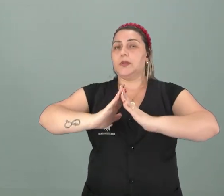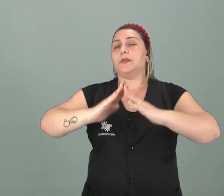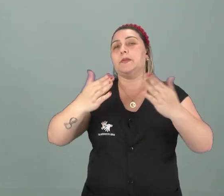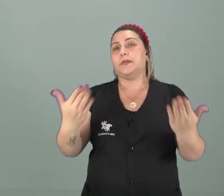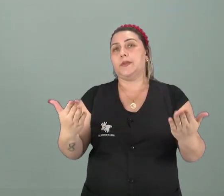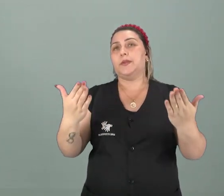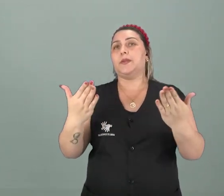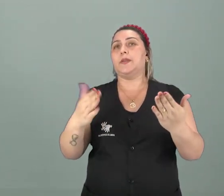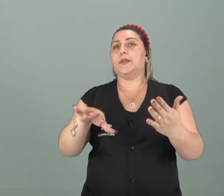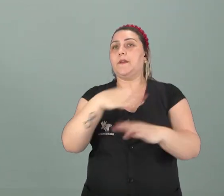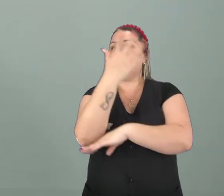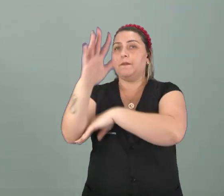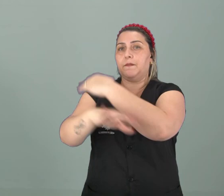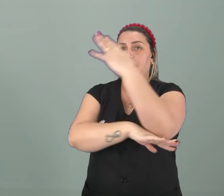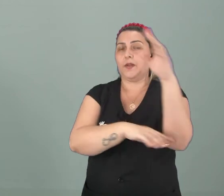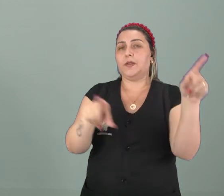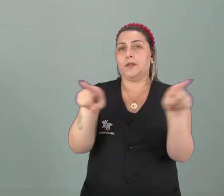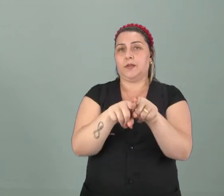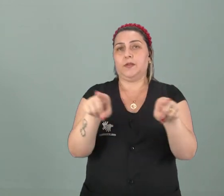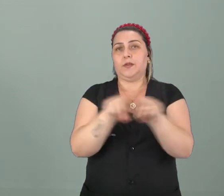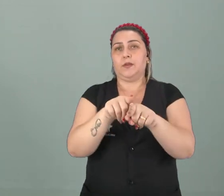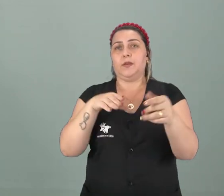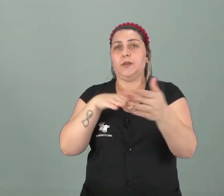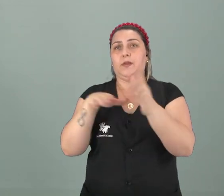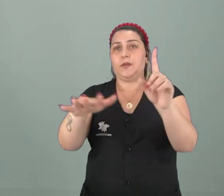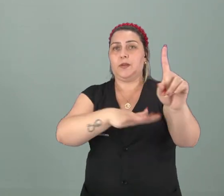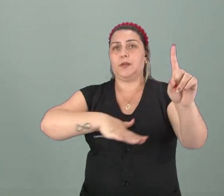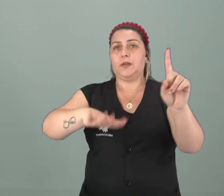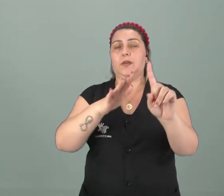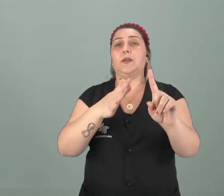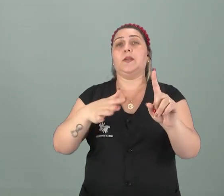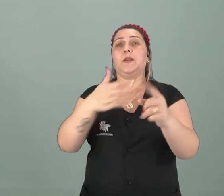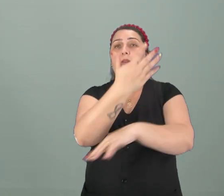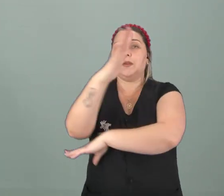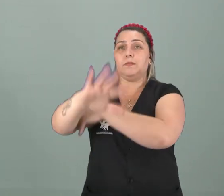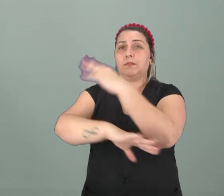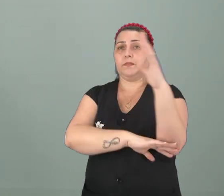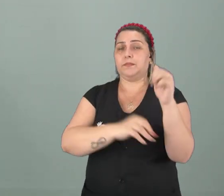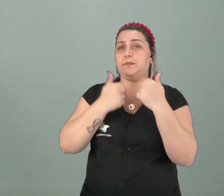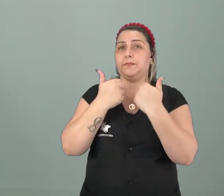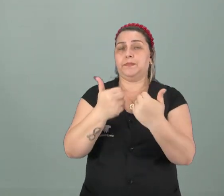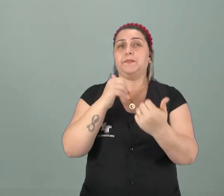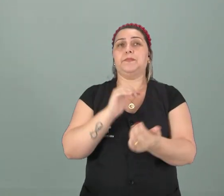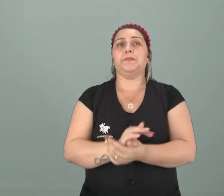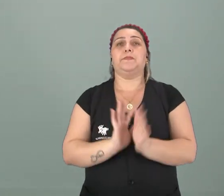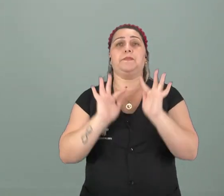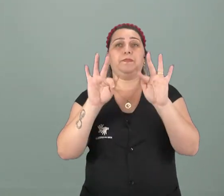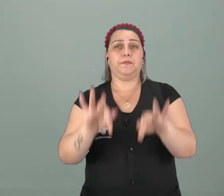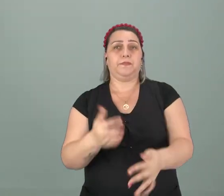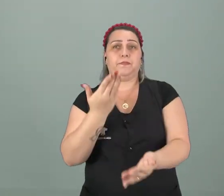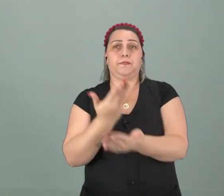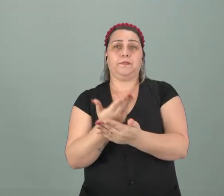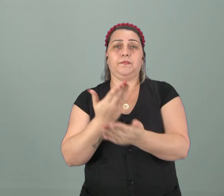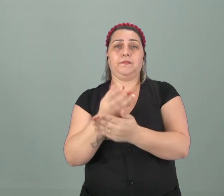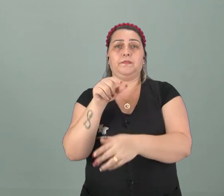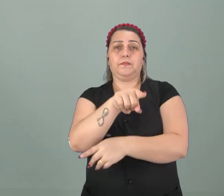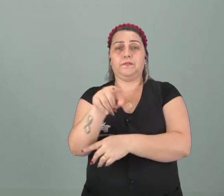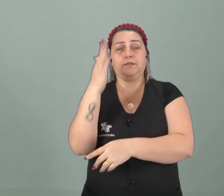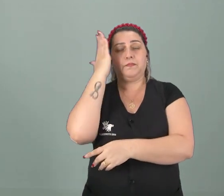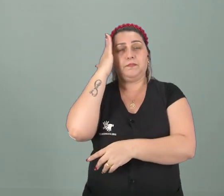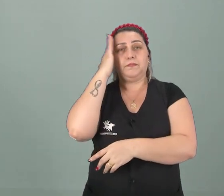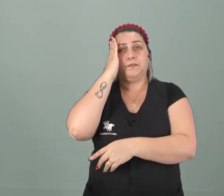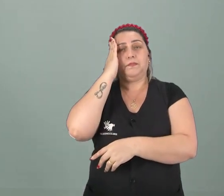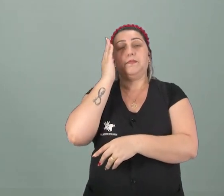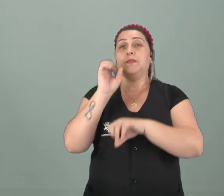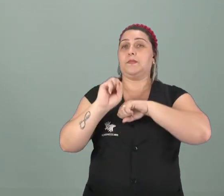área territorial muito extensa. E isso traz impactos sociais e ambientais, tá bom? Ficamos por aqui, espero que vocês tenham entendido aí